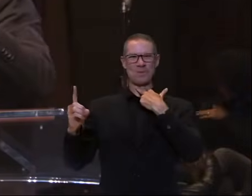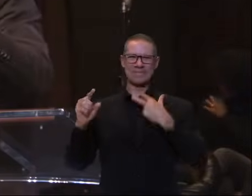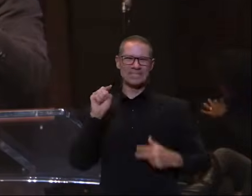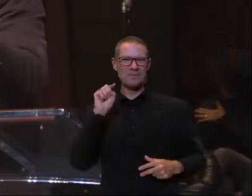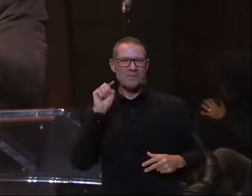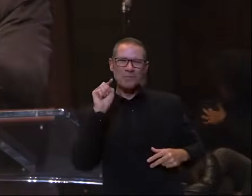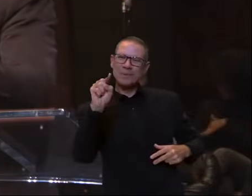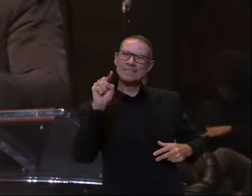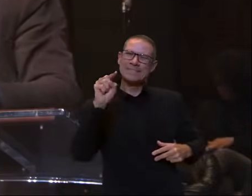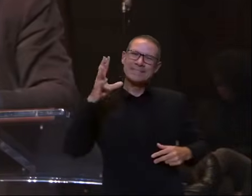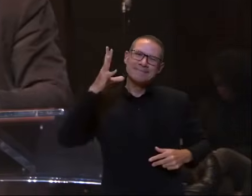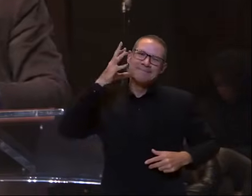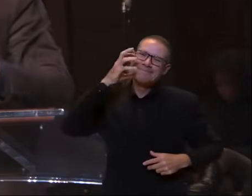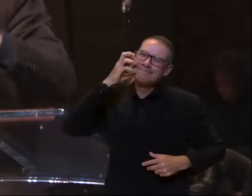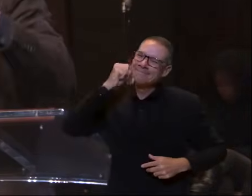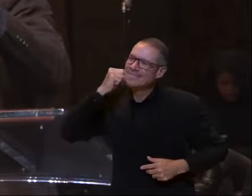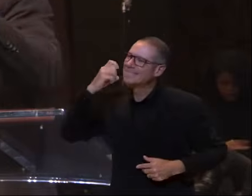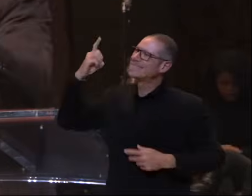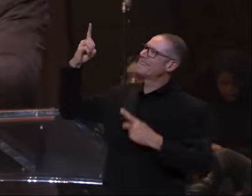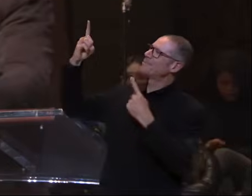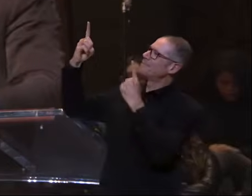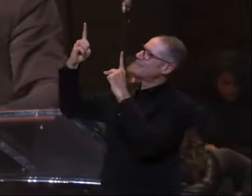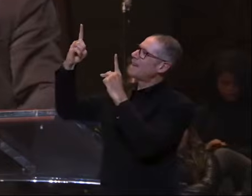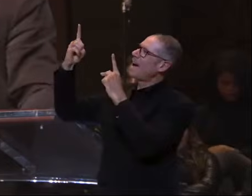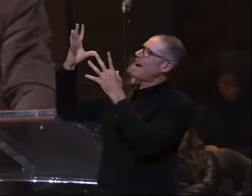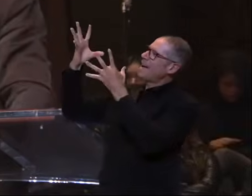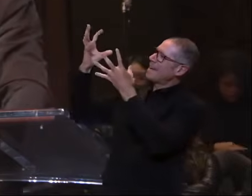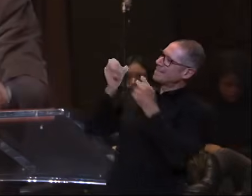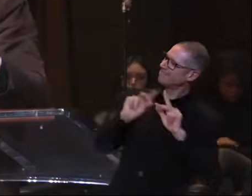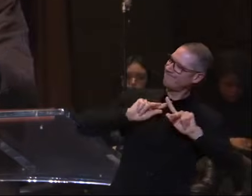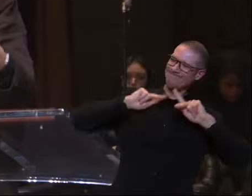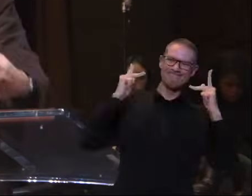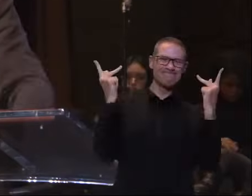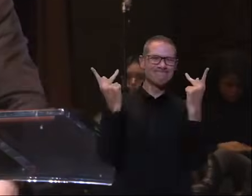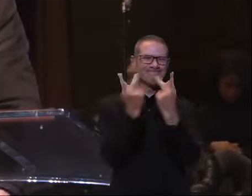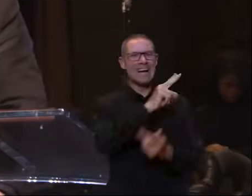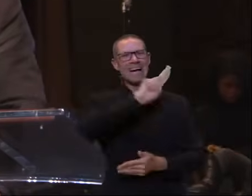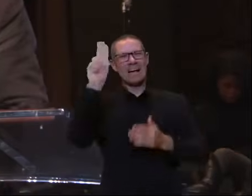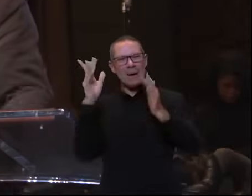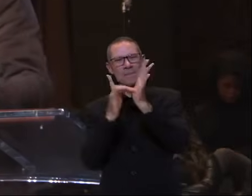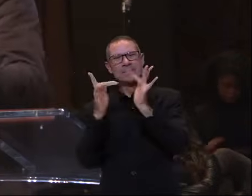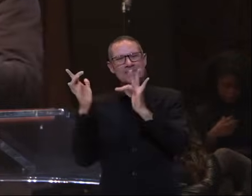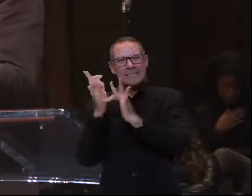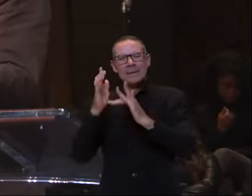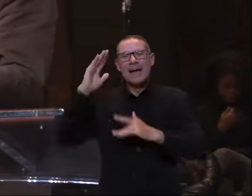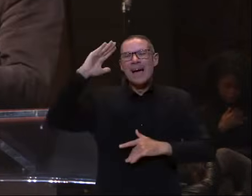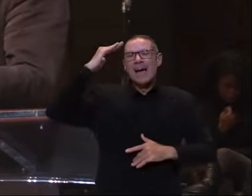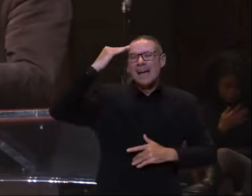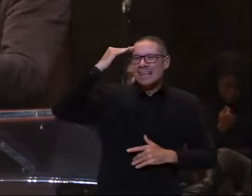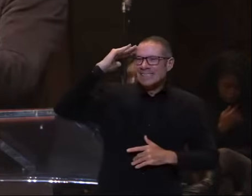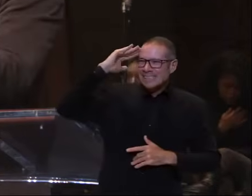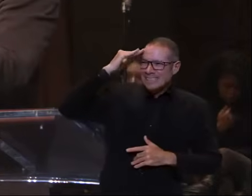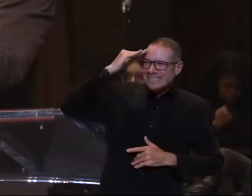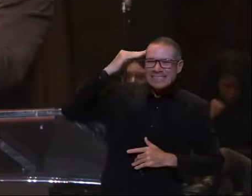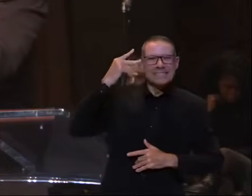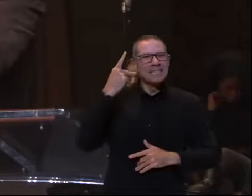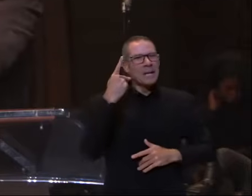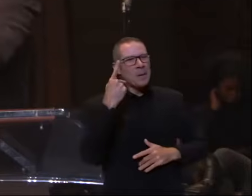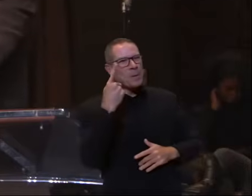foi adotado, você é herdeiro. Em nome de Jesus, entenda a